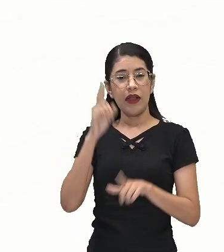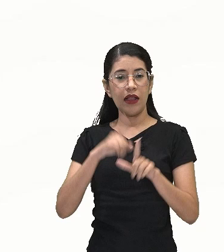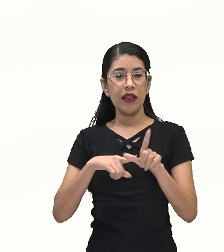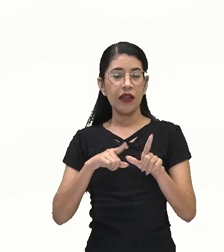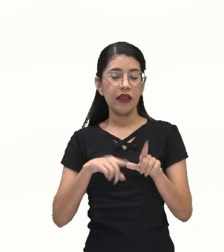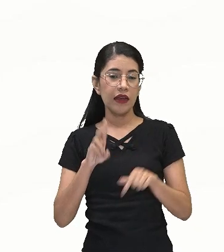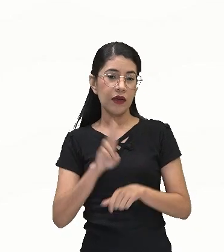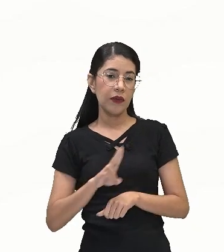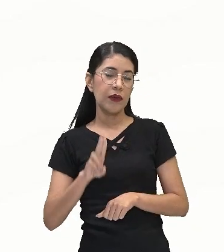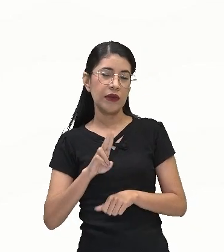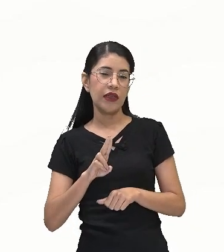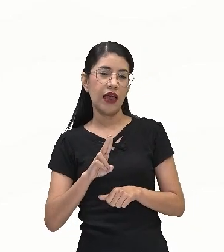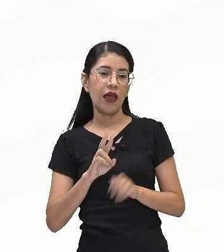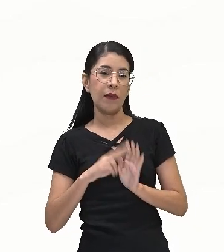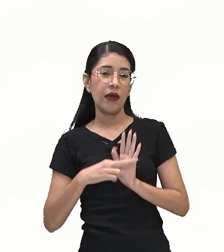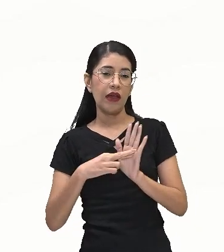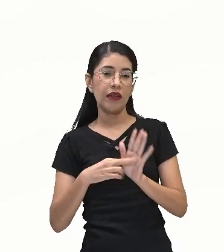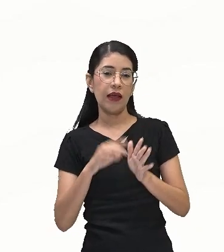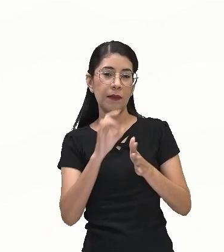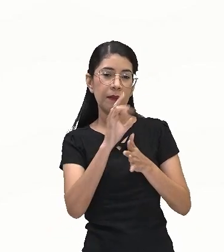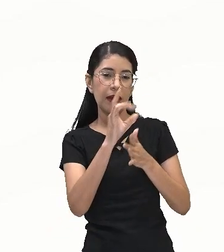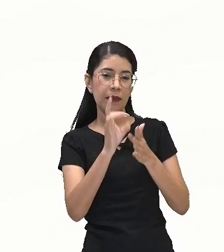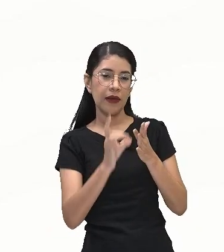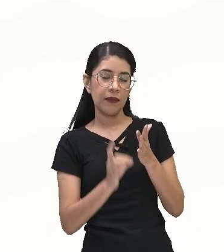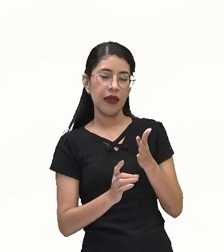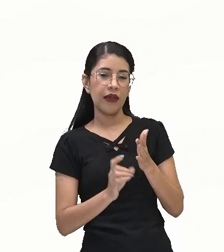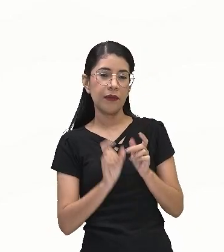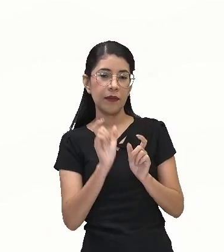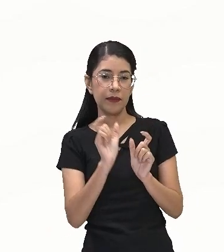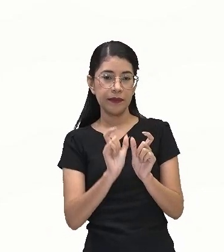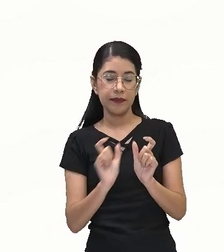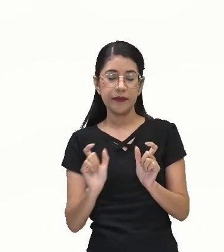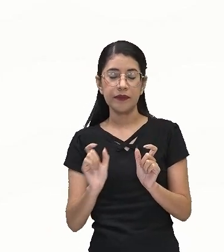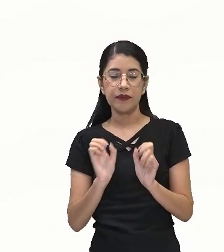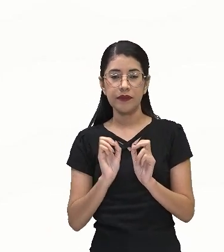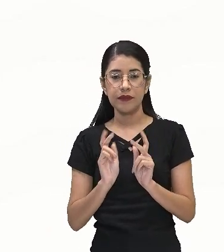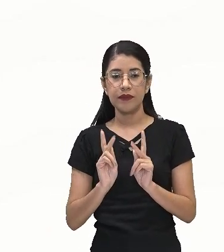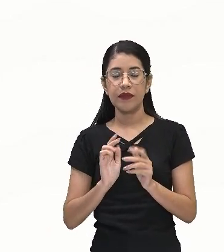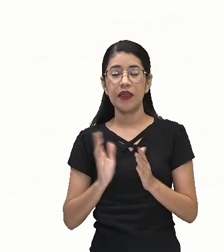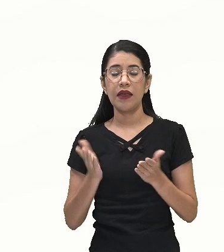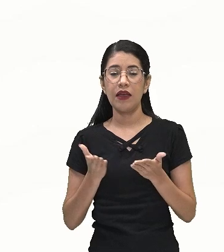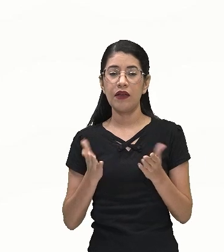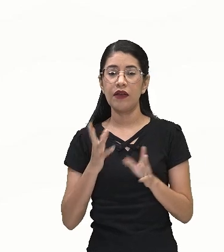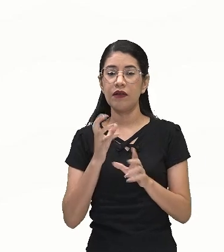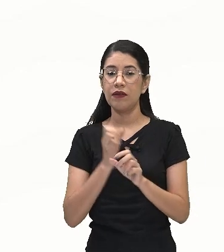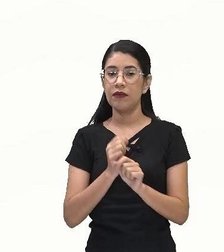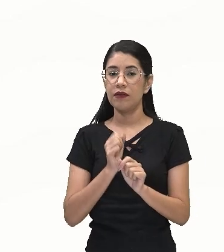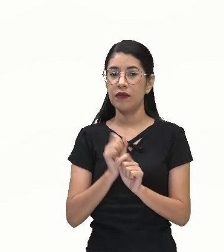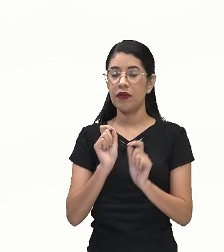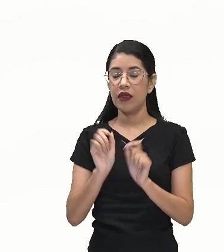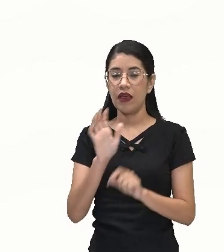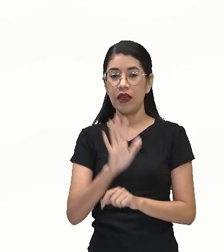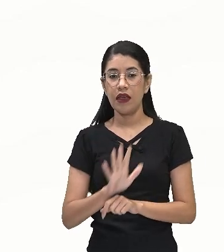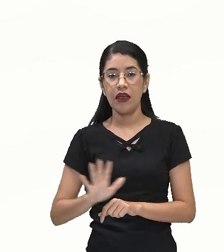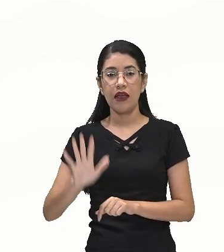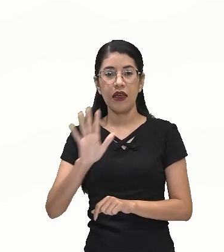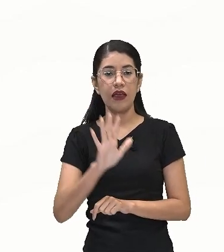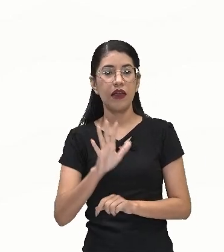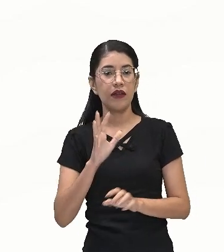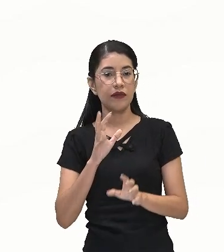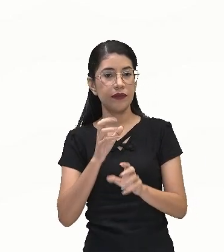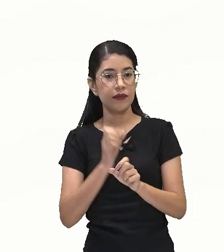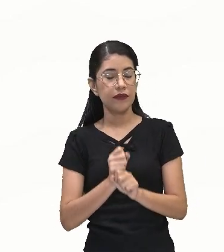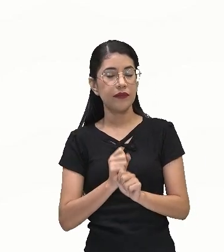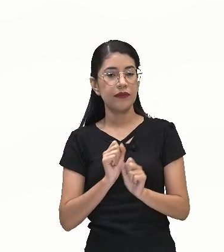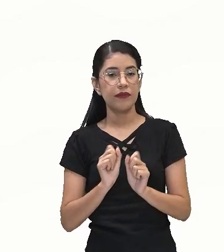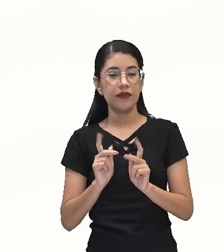para representar cada um dos termos aqui, tá bom? Só que agora nós vamos calcular a área. Tudo bem?